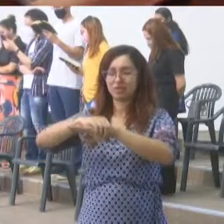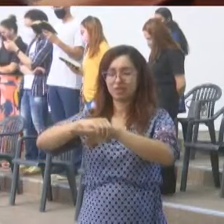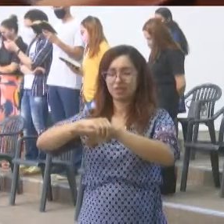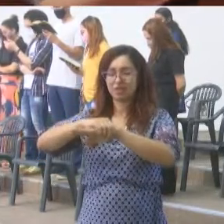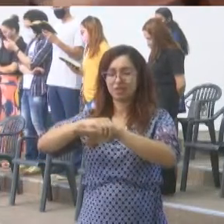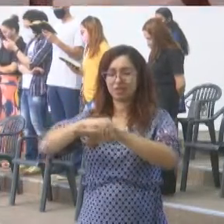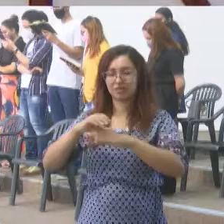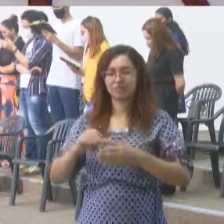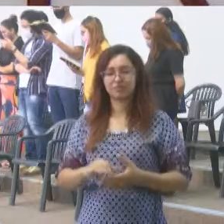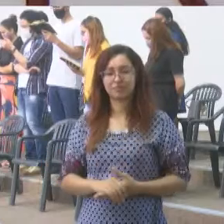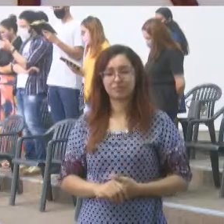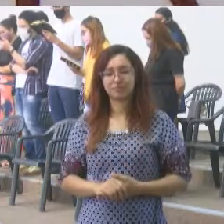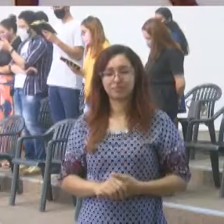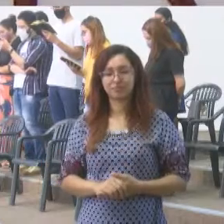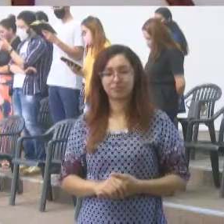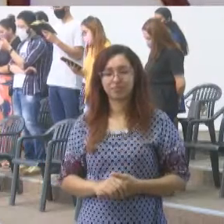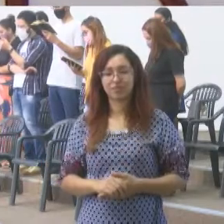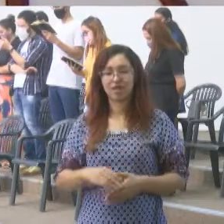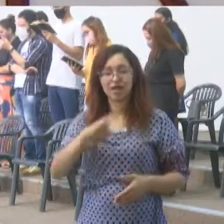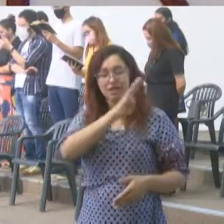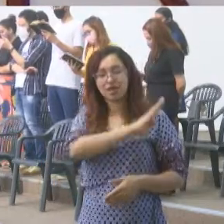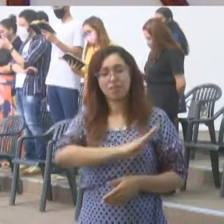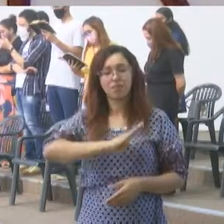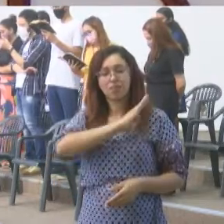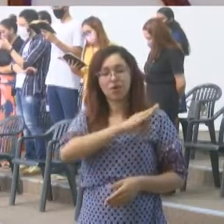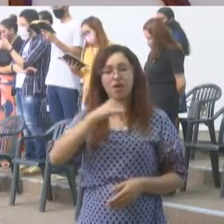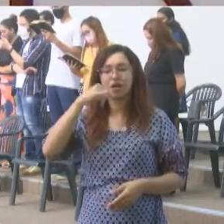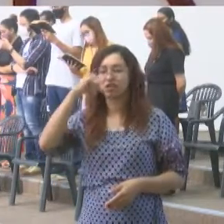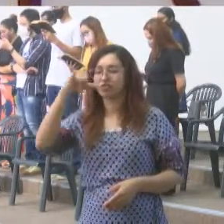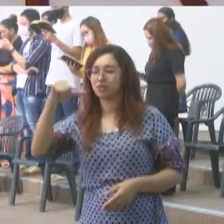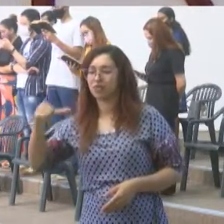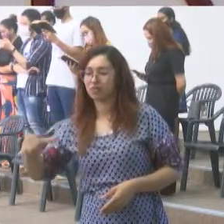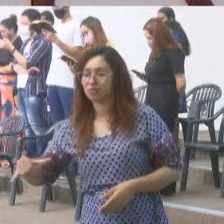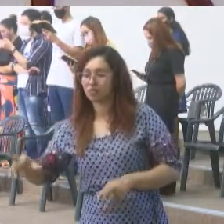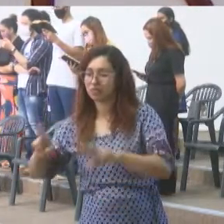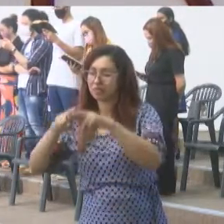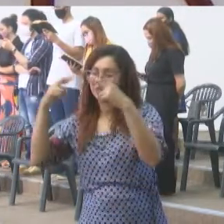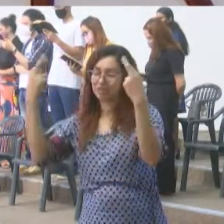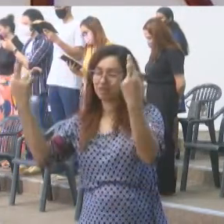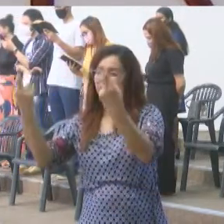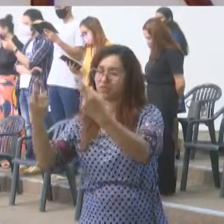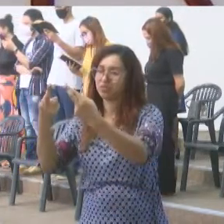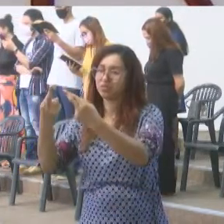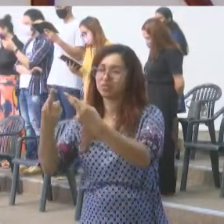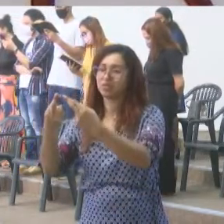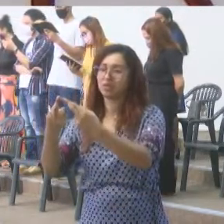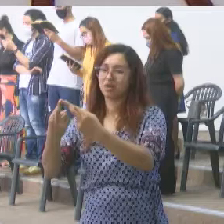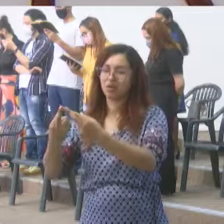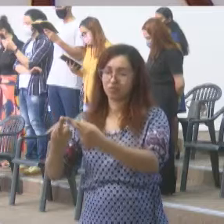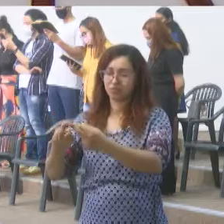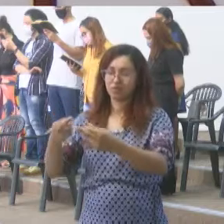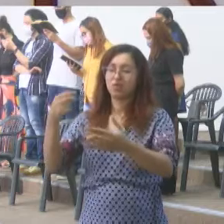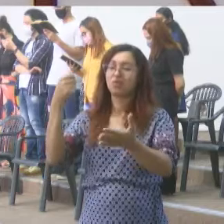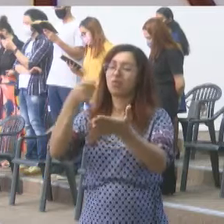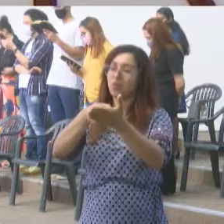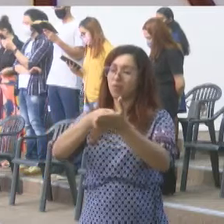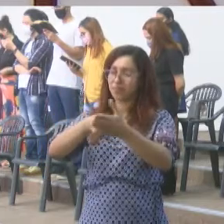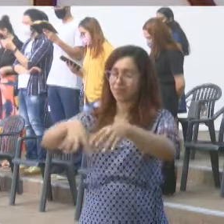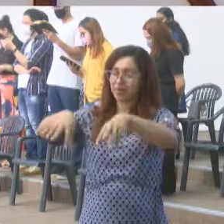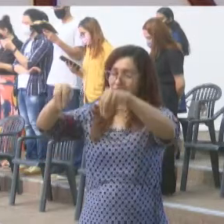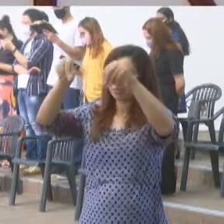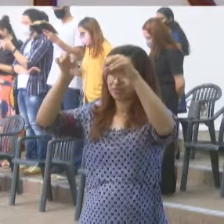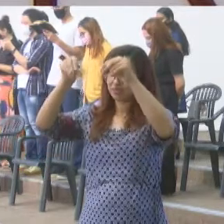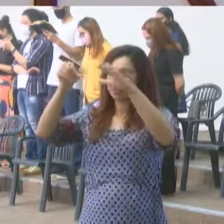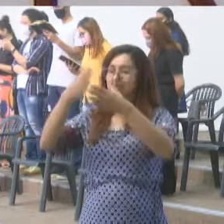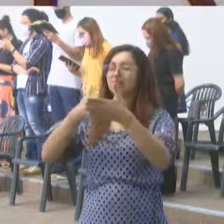Então Boaz disse aos anciãos e a todo o povo: sois hoje testemunhas de que comprei da mão de Noemi tudo o que